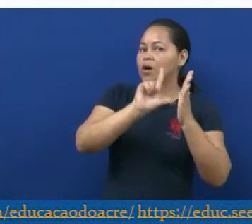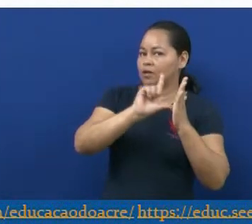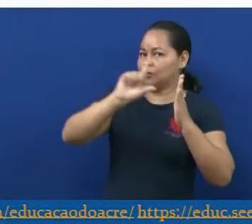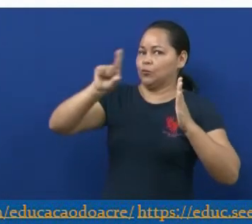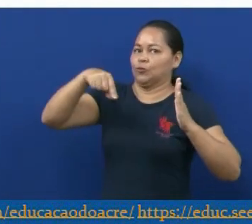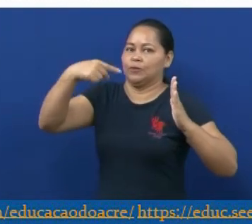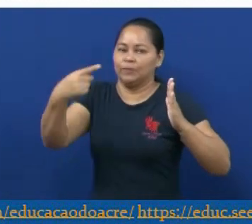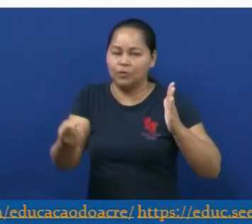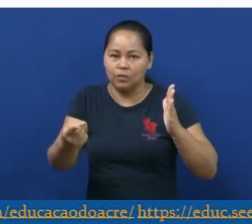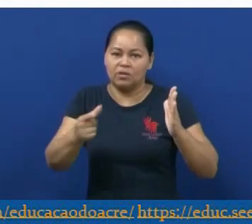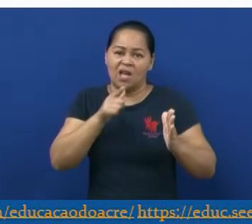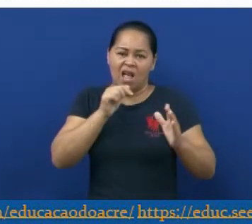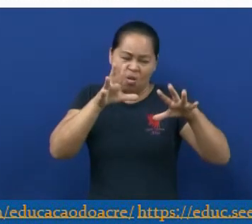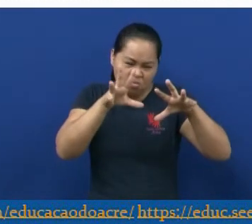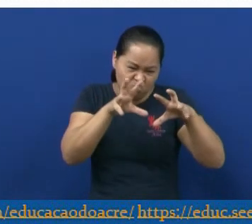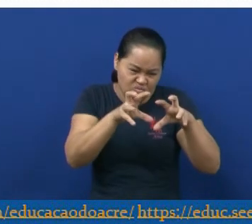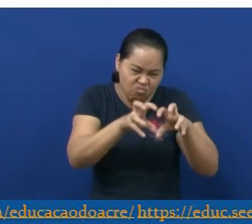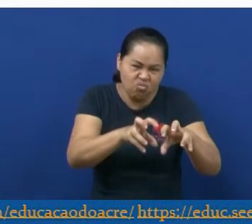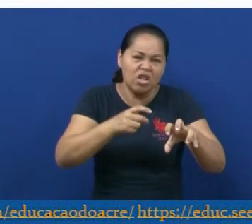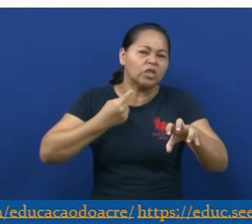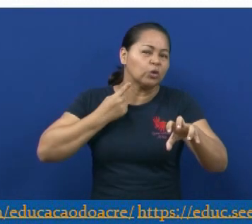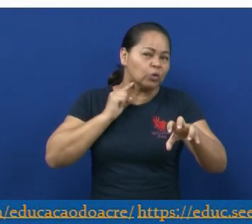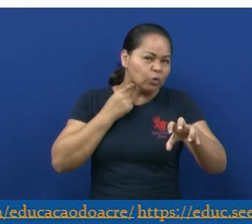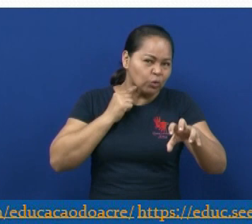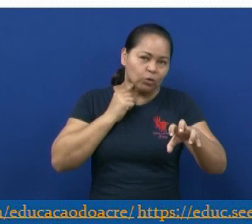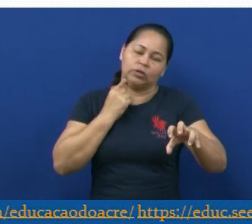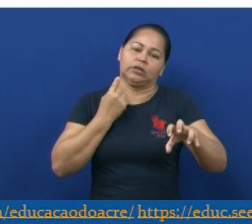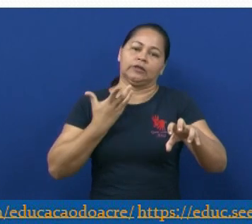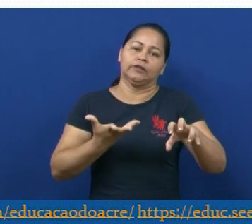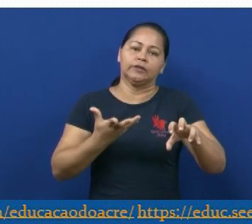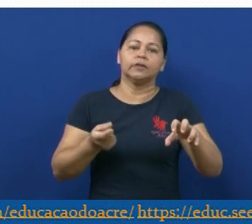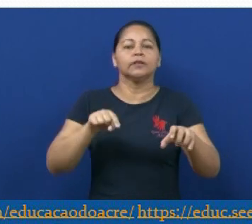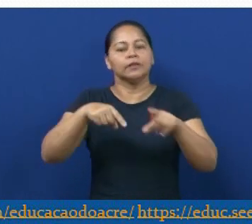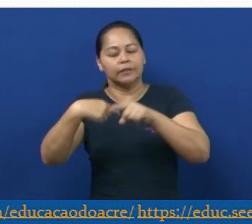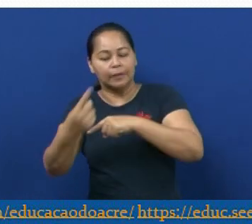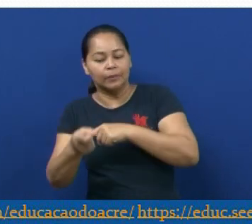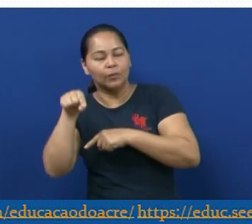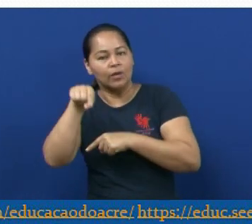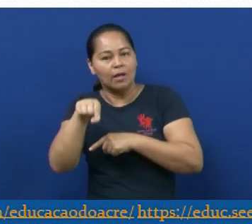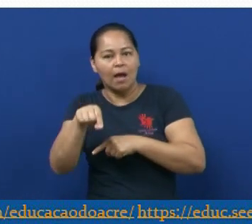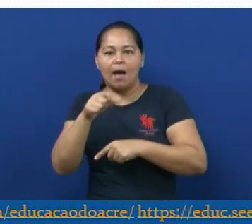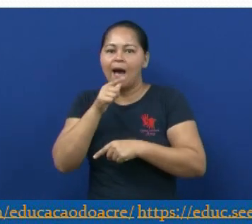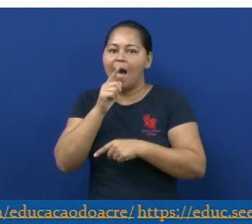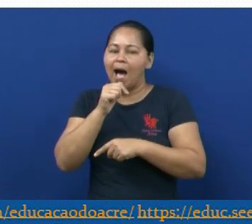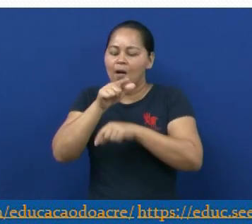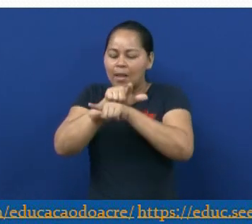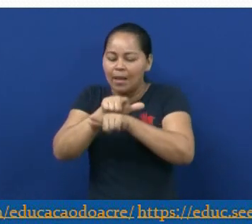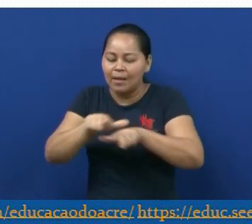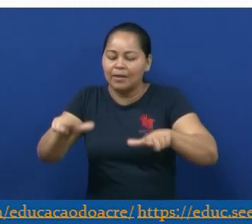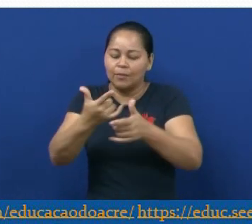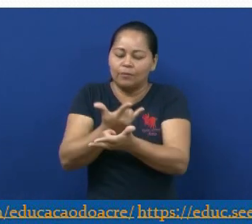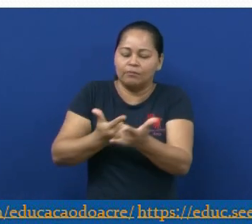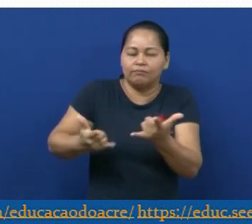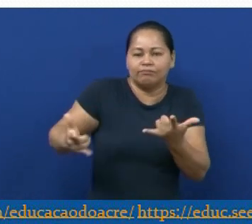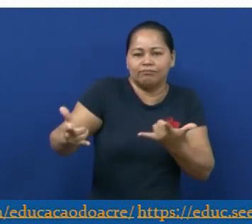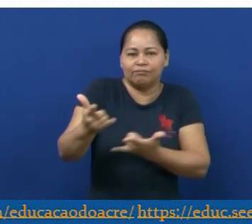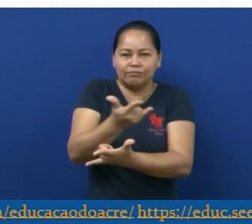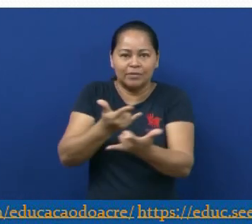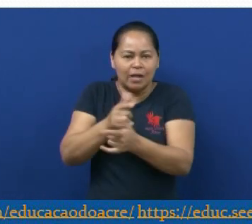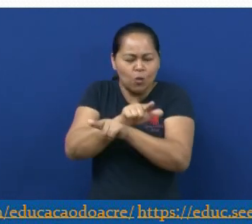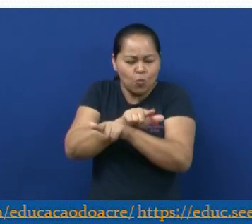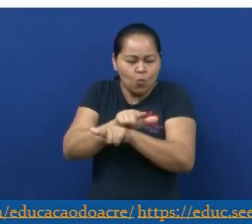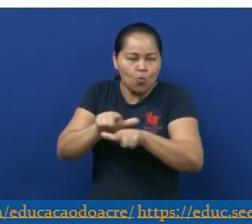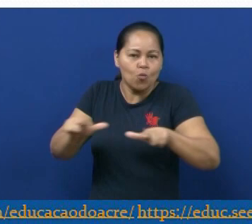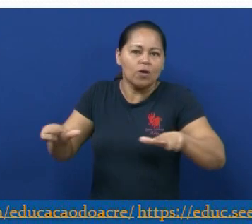depois, as águas escuras, totalmente poluídas, e o depois, águas completamente cristalinas, que a gente pode ver